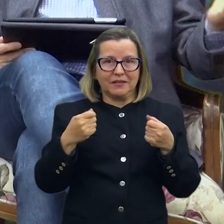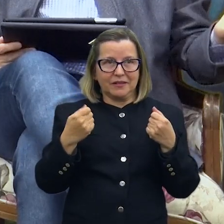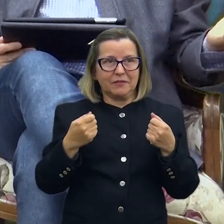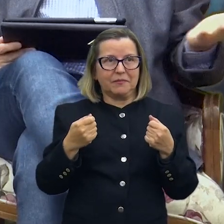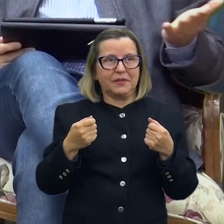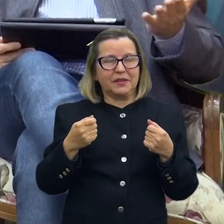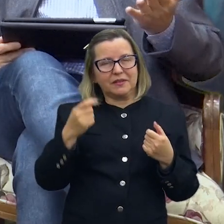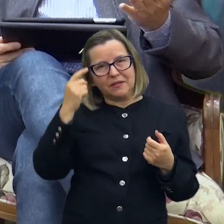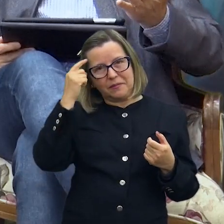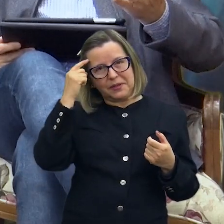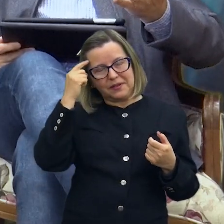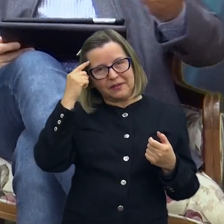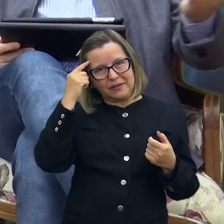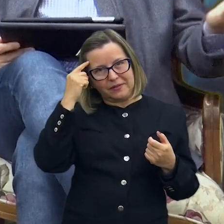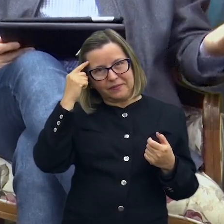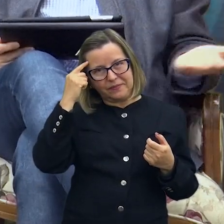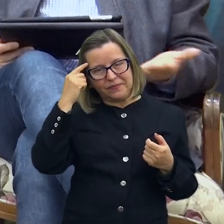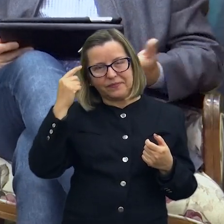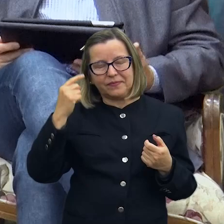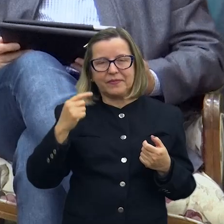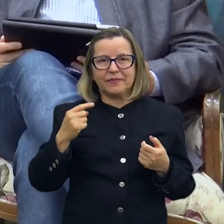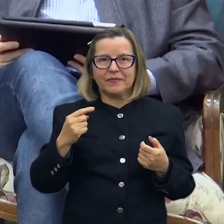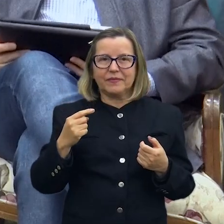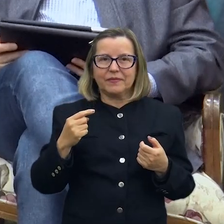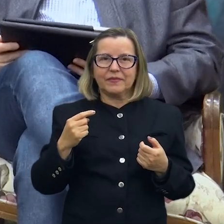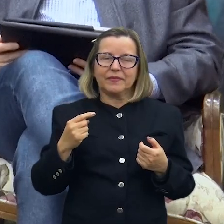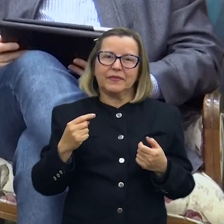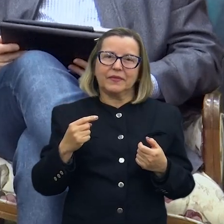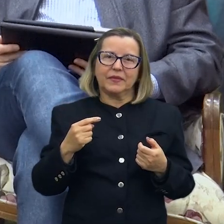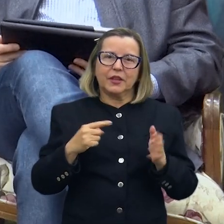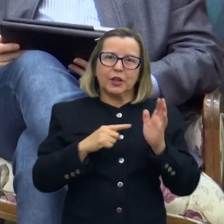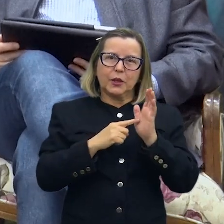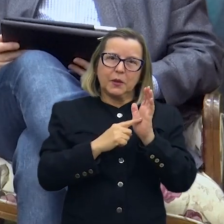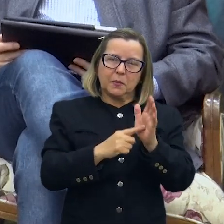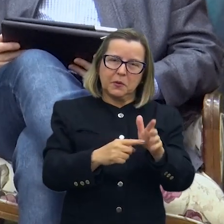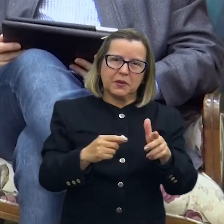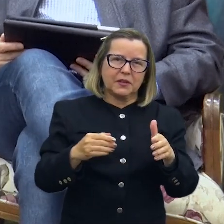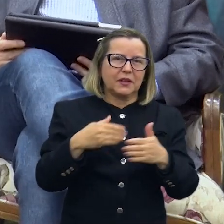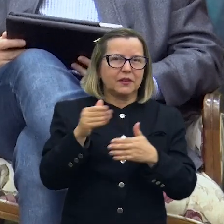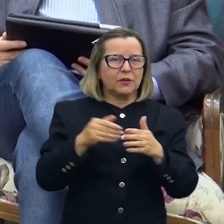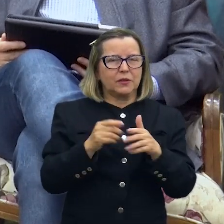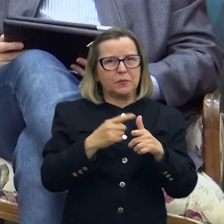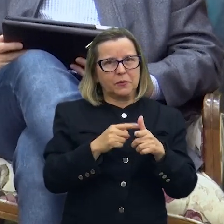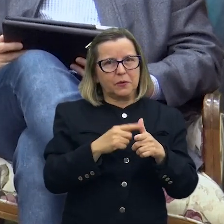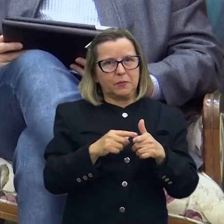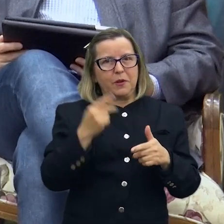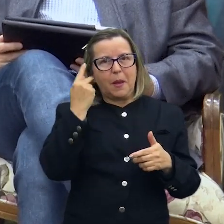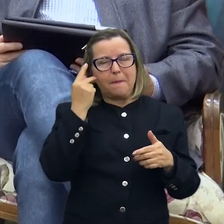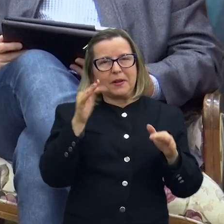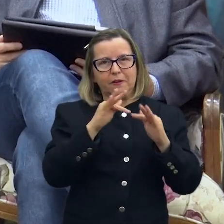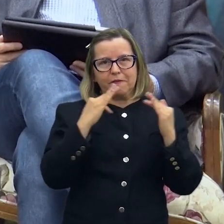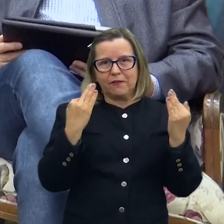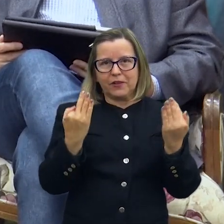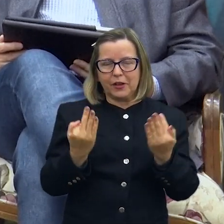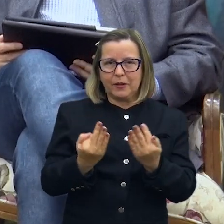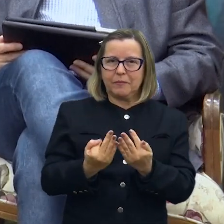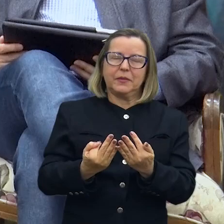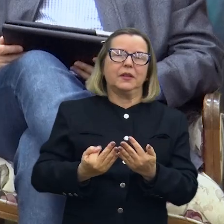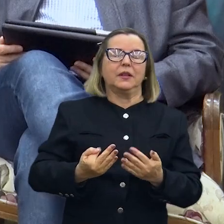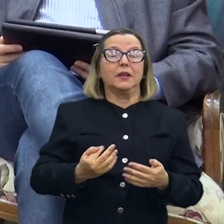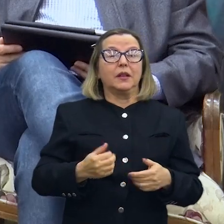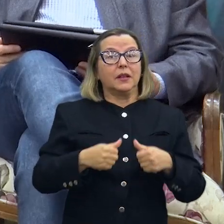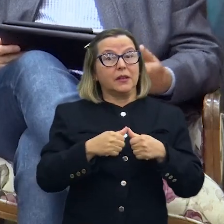colocar isso Amém. Abertamente diante da nossa família. Amém. E posso falar para você, isso é muito, muito